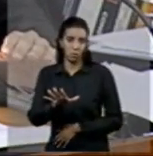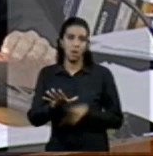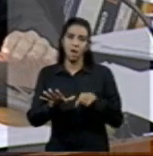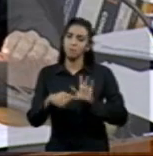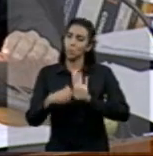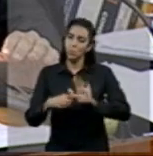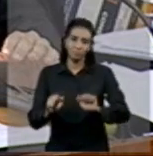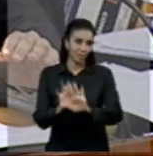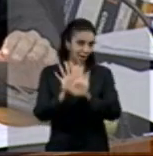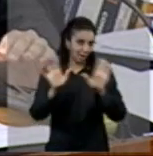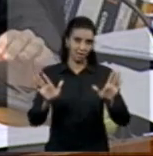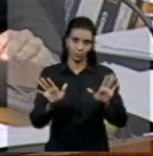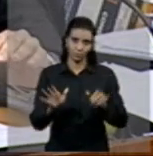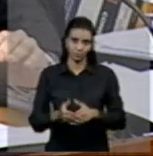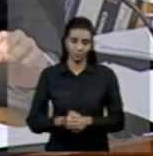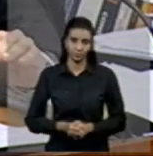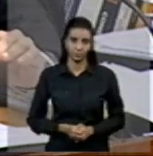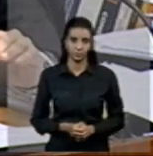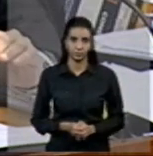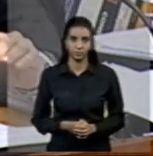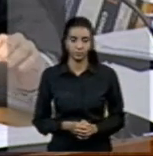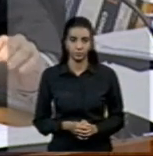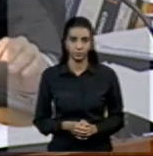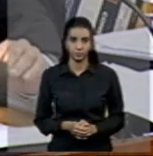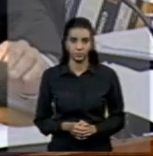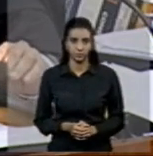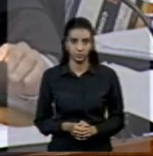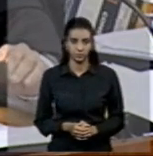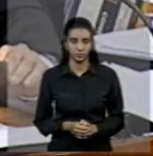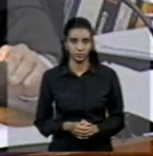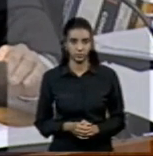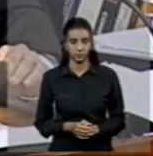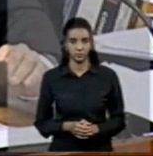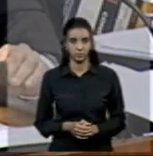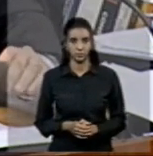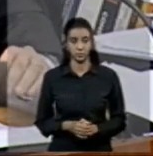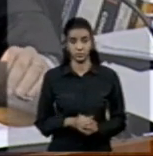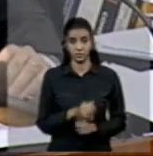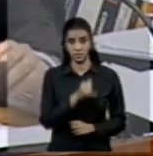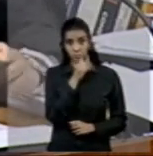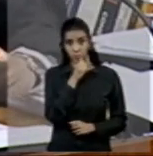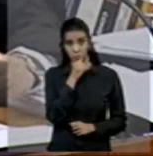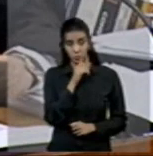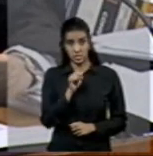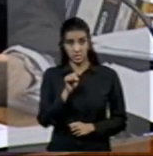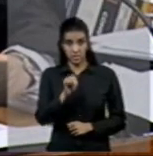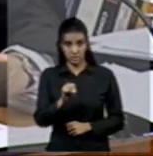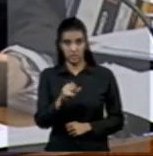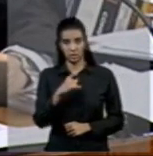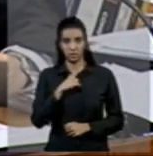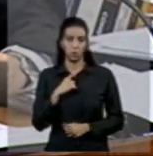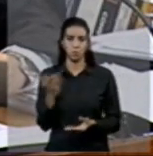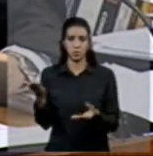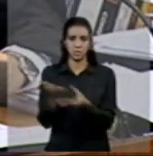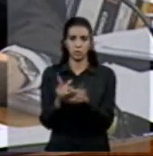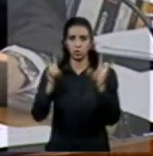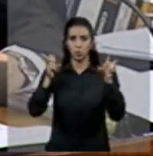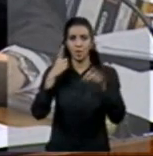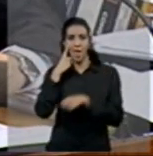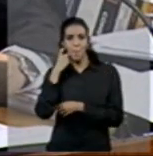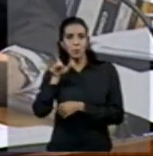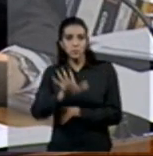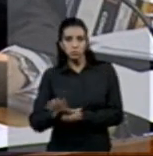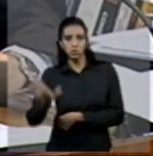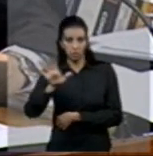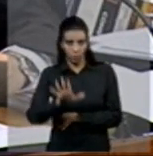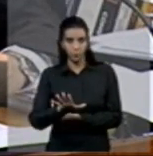claro. Eu diria que poucas vezes um caso trazido para a repercussão geral